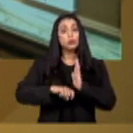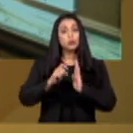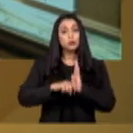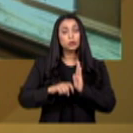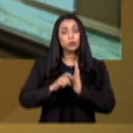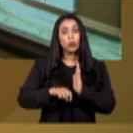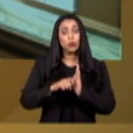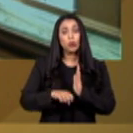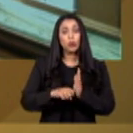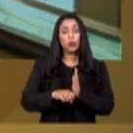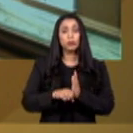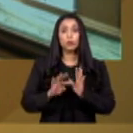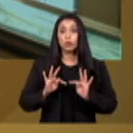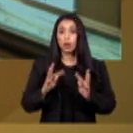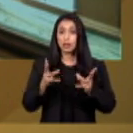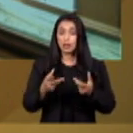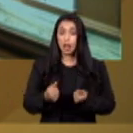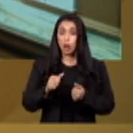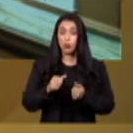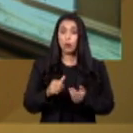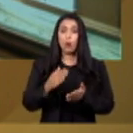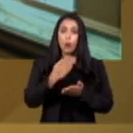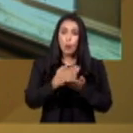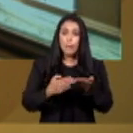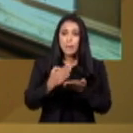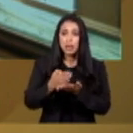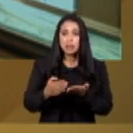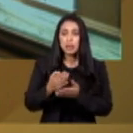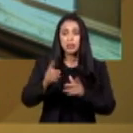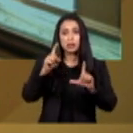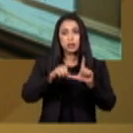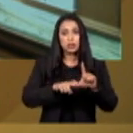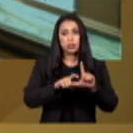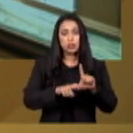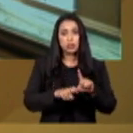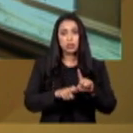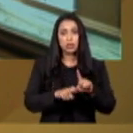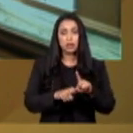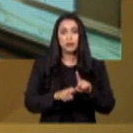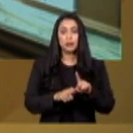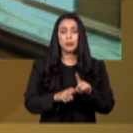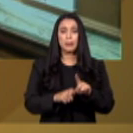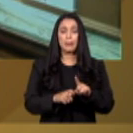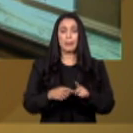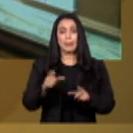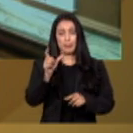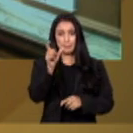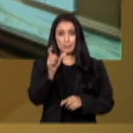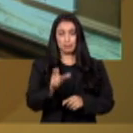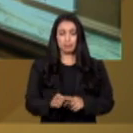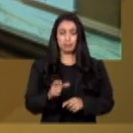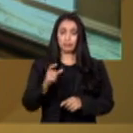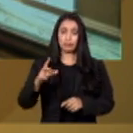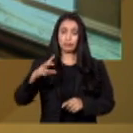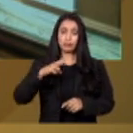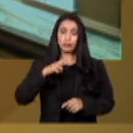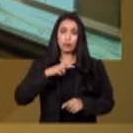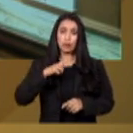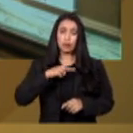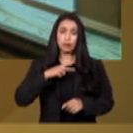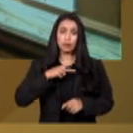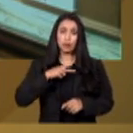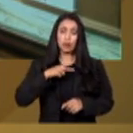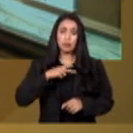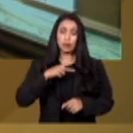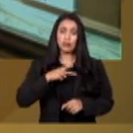parcelado base da música cinema o nascimento da pessoa jurídica de direito privado